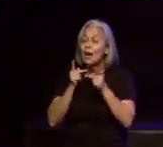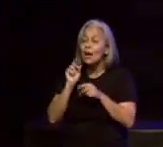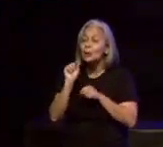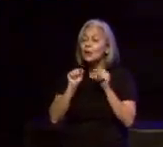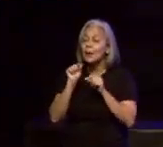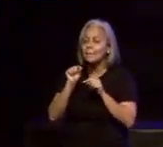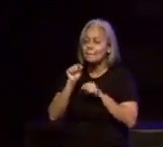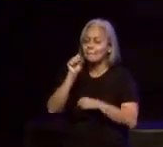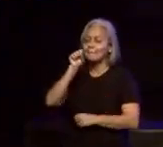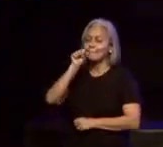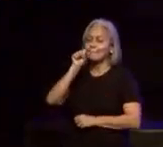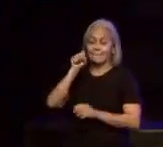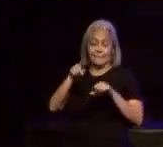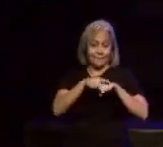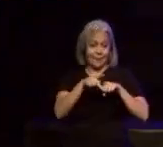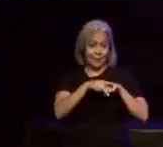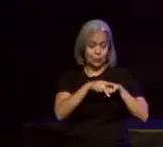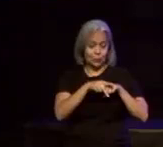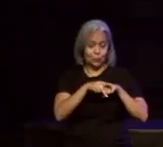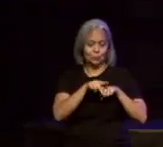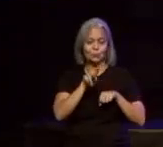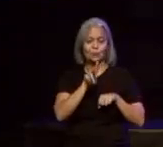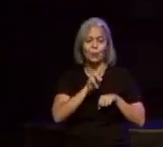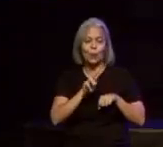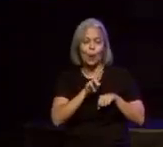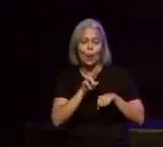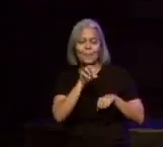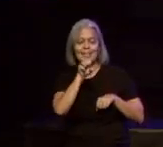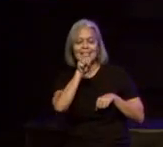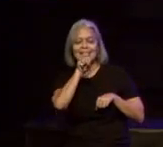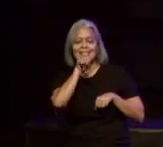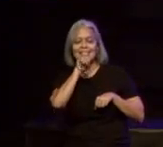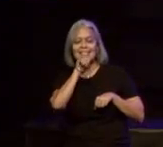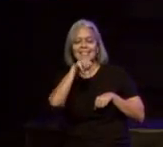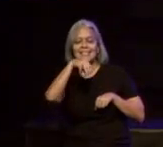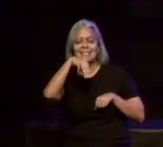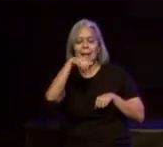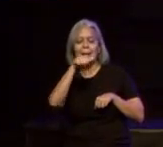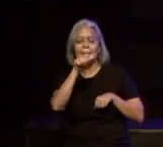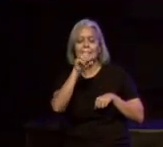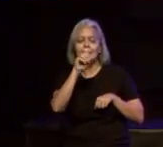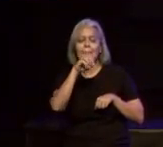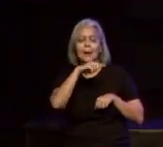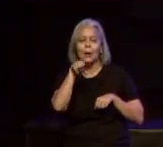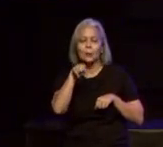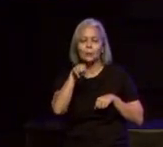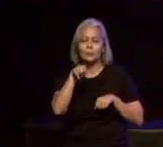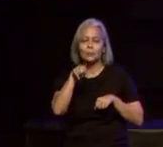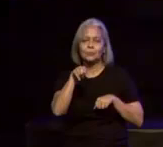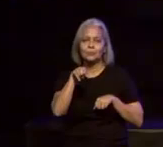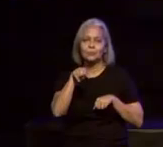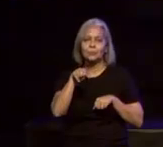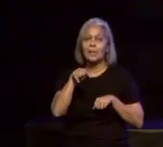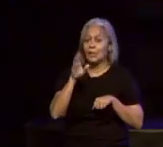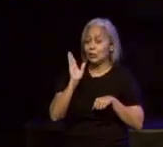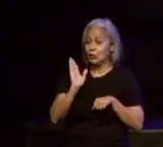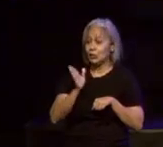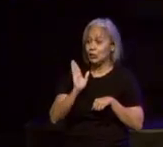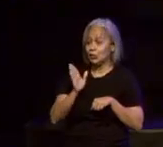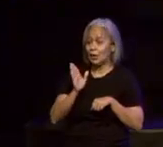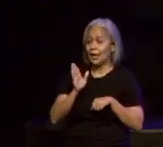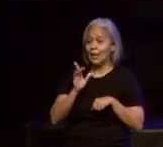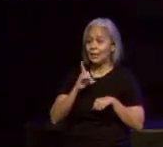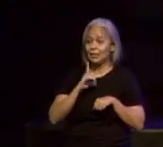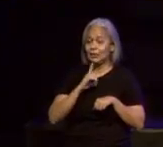Simão. Claro, é o nome dele. Mas ele vai dizer agora algo muito interessante, que é o nome que Jesus já tinha dado a Pedro. Ele